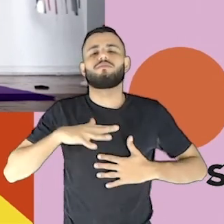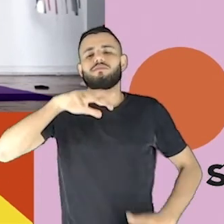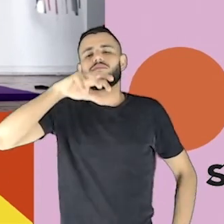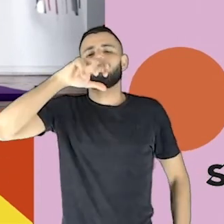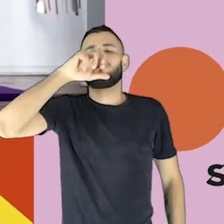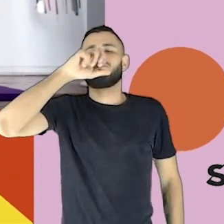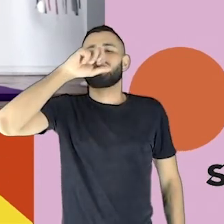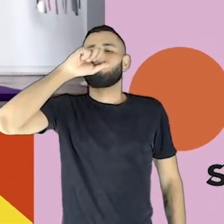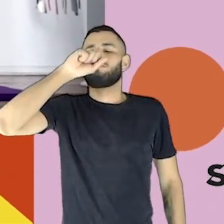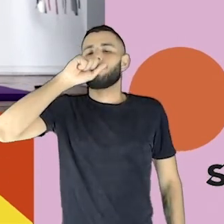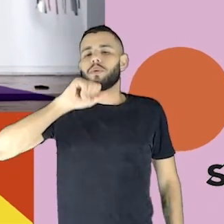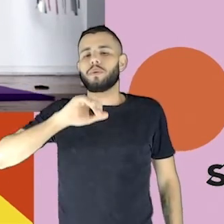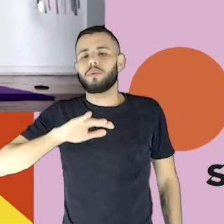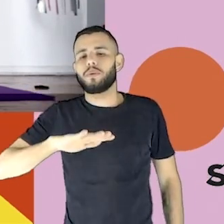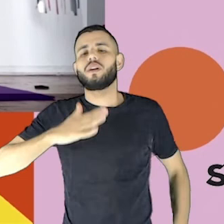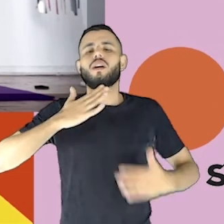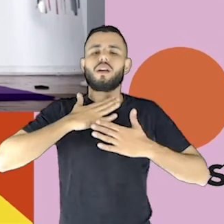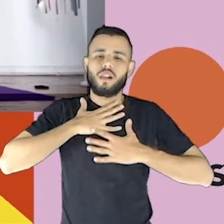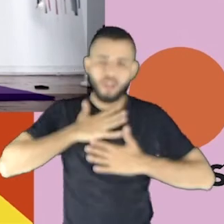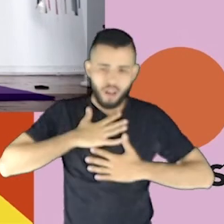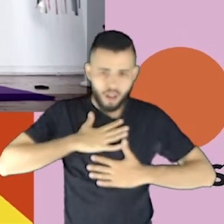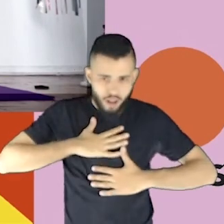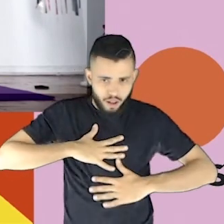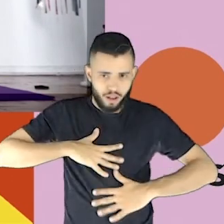Expira, relaxa o corpo todo.